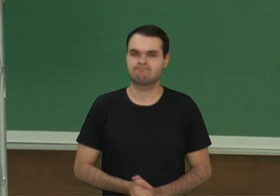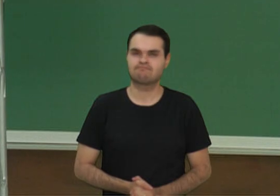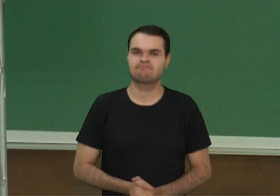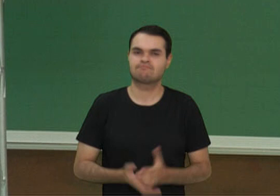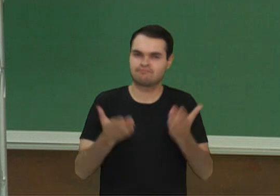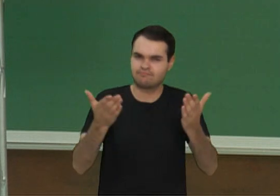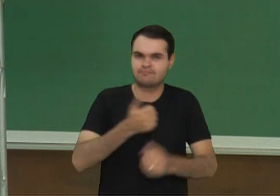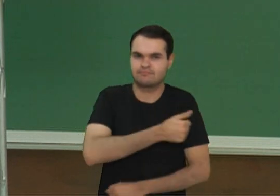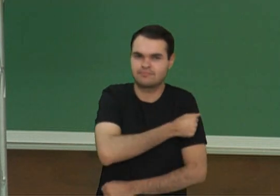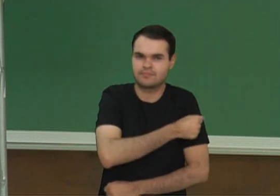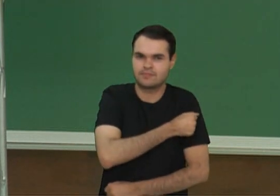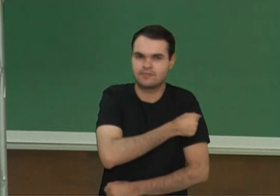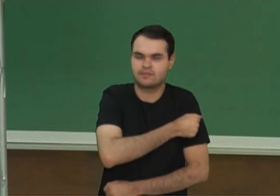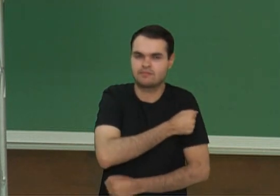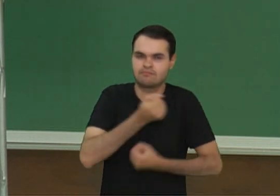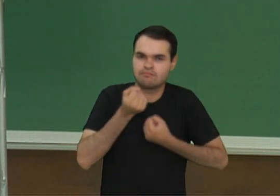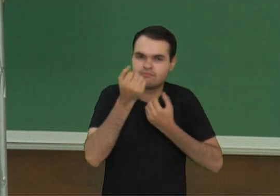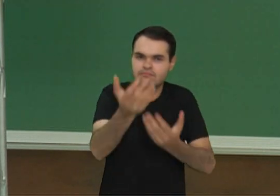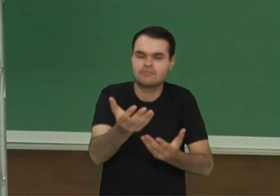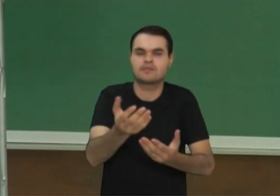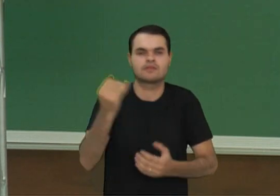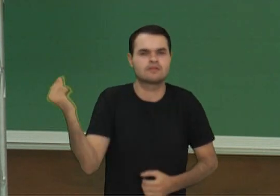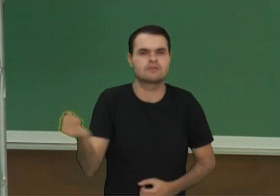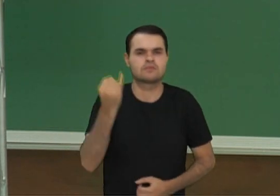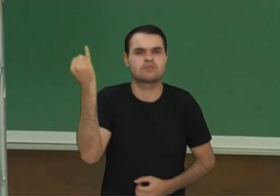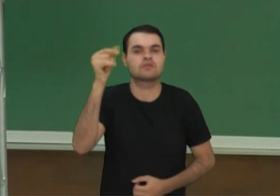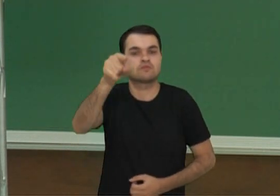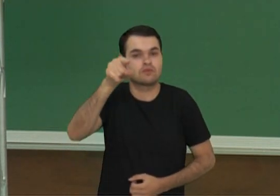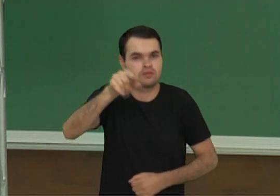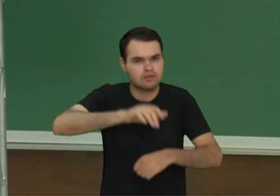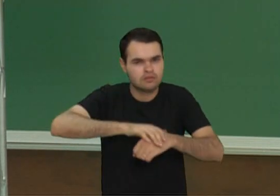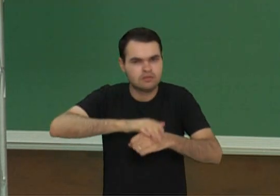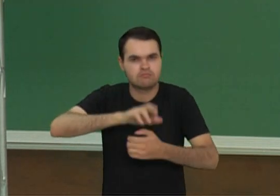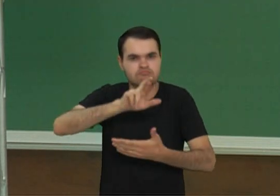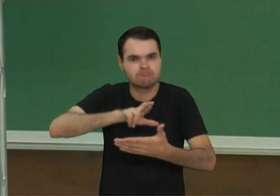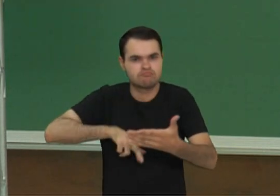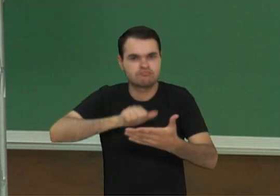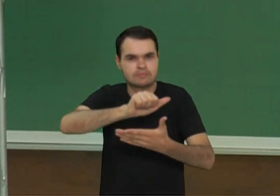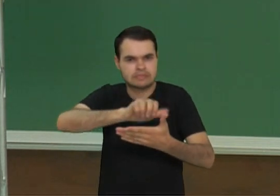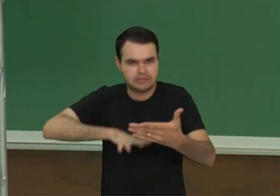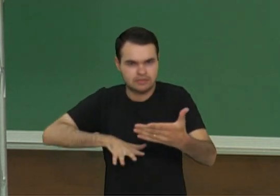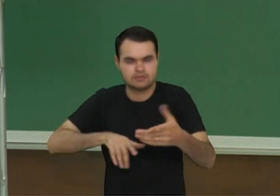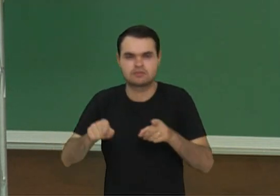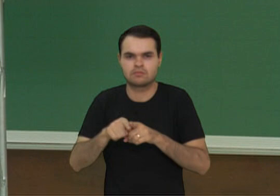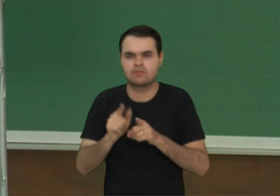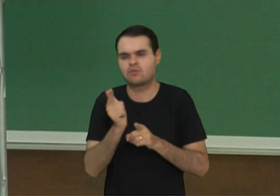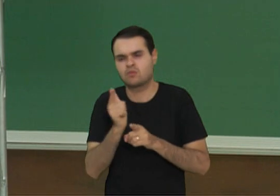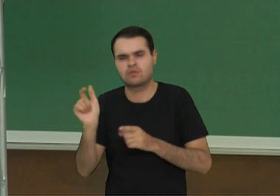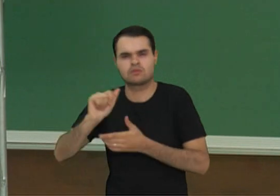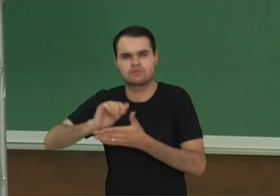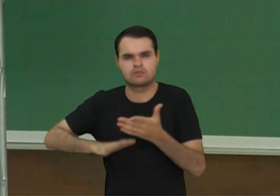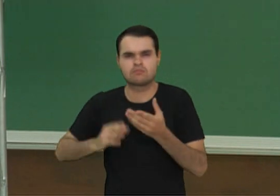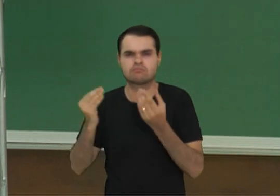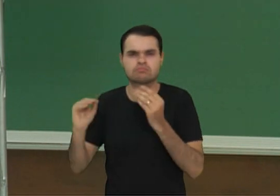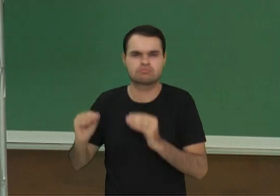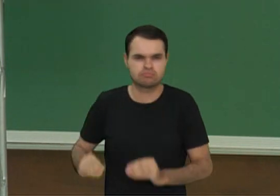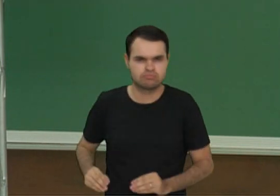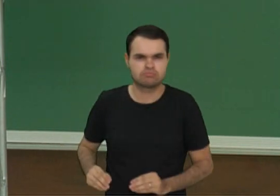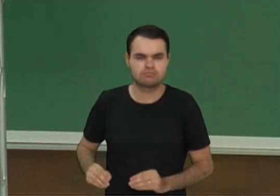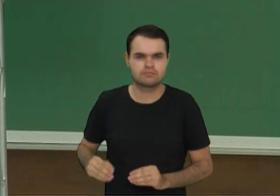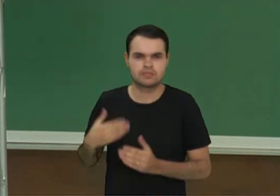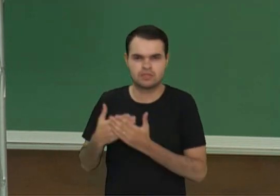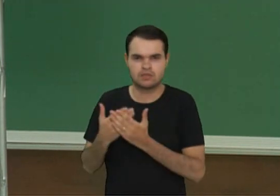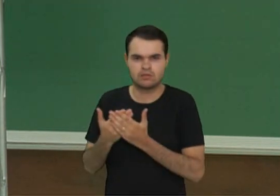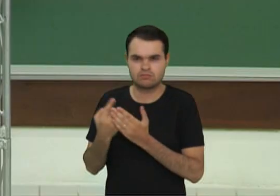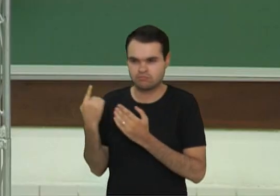Muito bem, estudante. Quero dizer o quanto é importante você realizar esta atividade, bem como as demais atividades que foram propostas ao longo da nossa